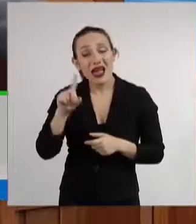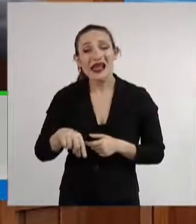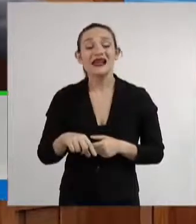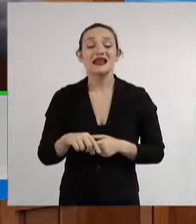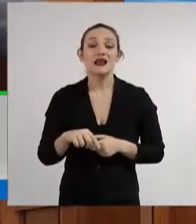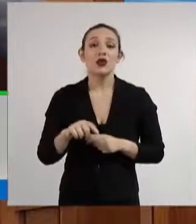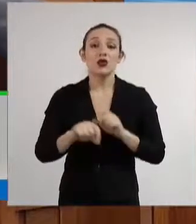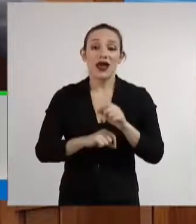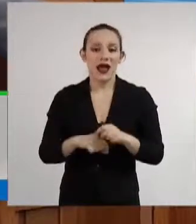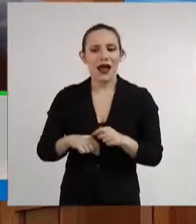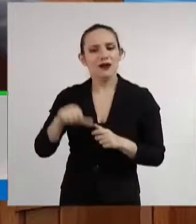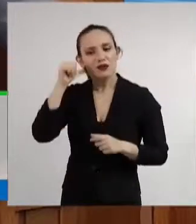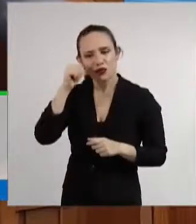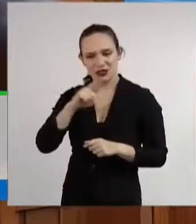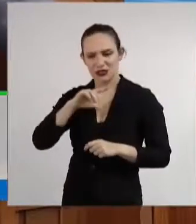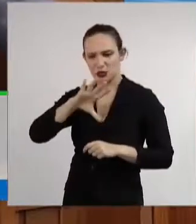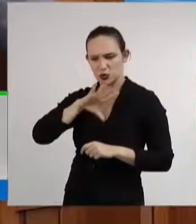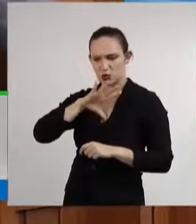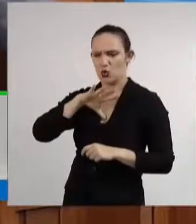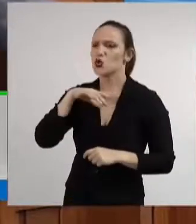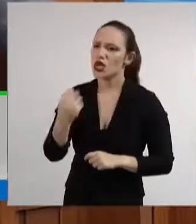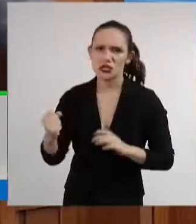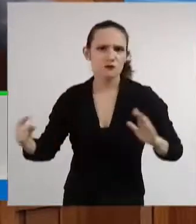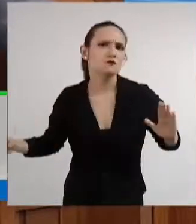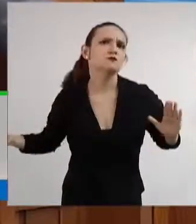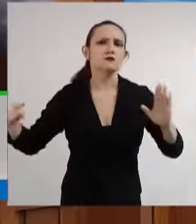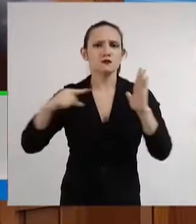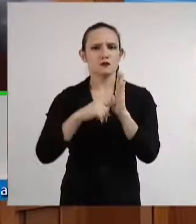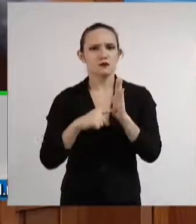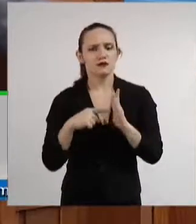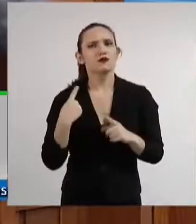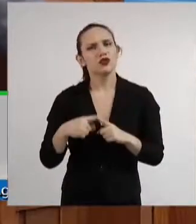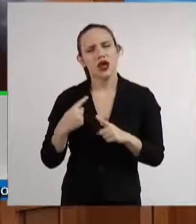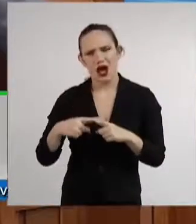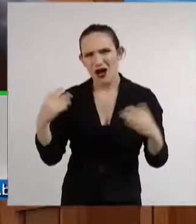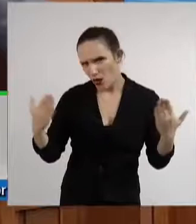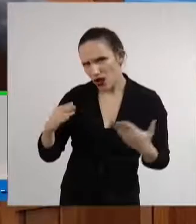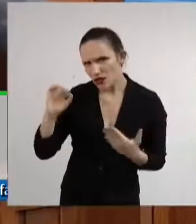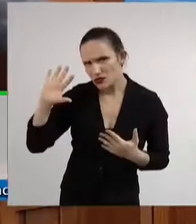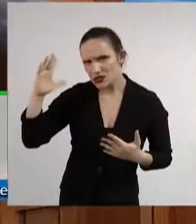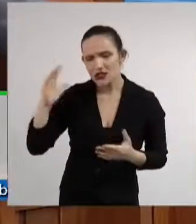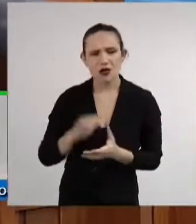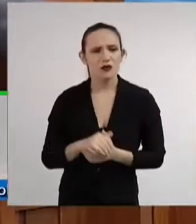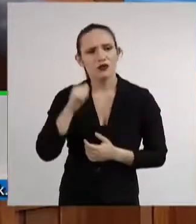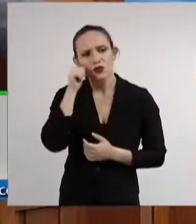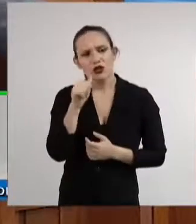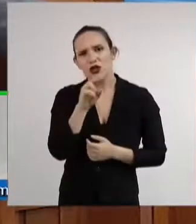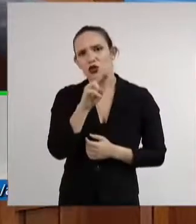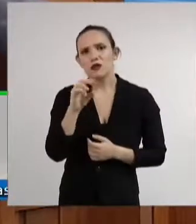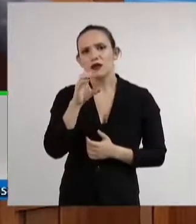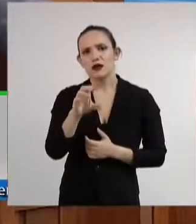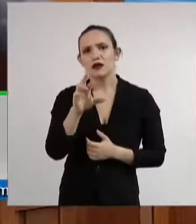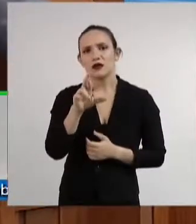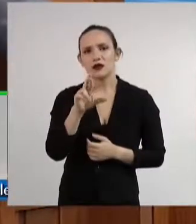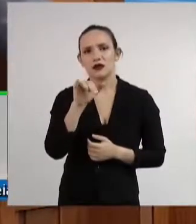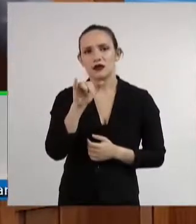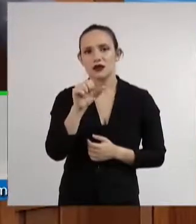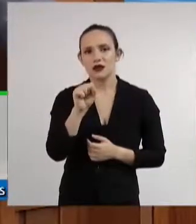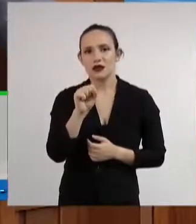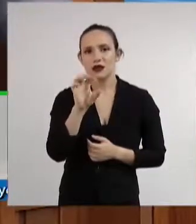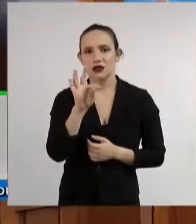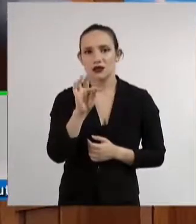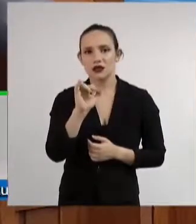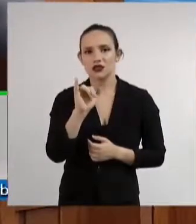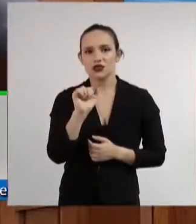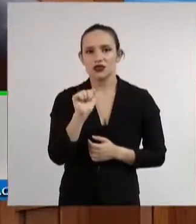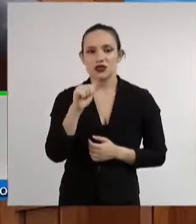ter a coragem de fazer a denúncia, como aconteceu recentemente com a Cristiane, uma